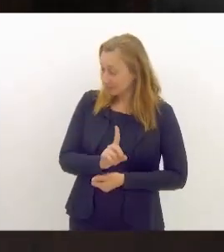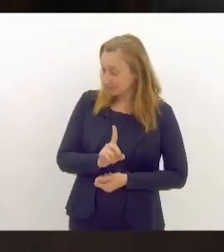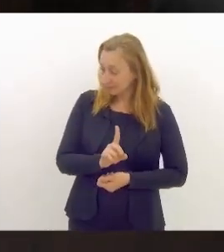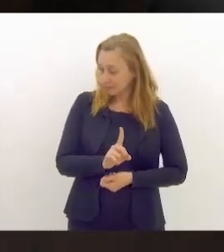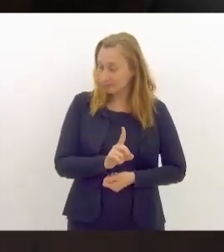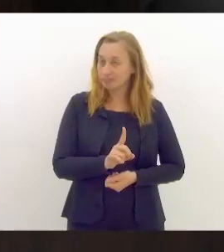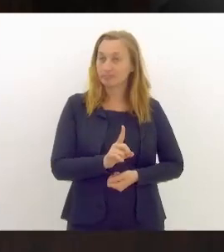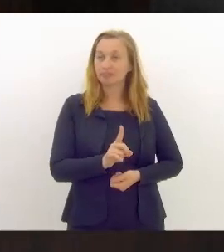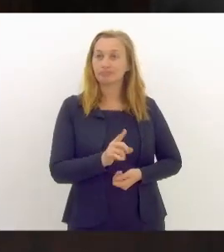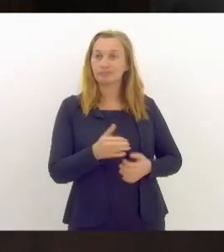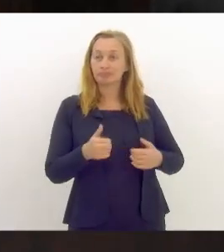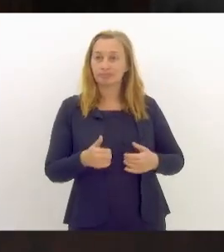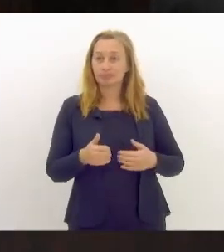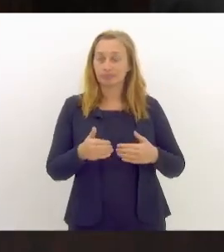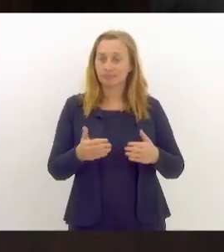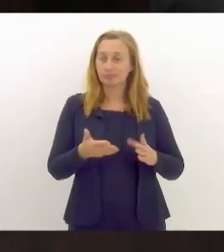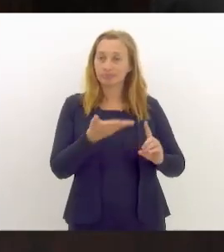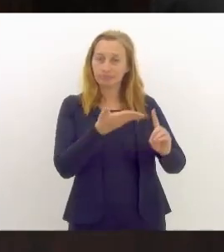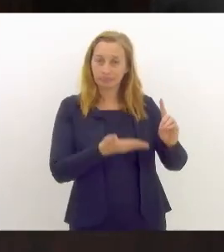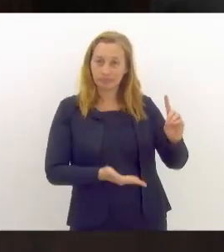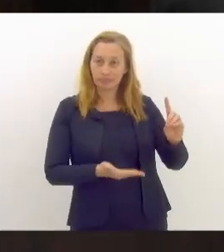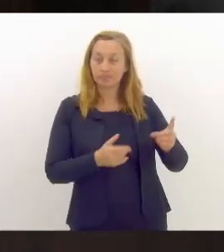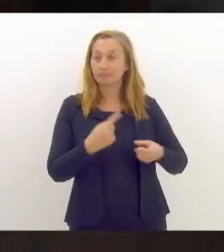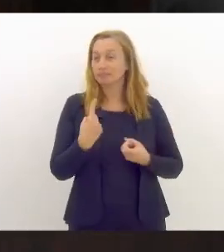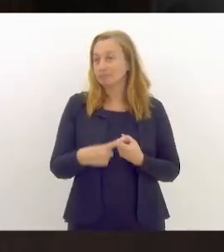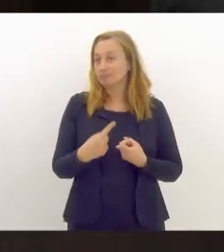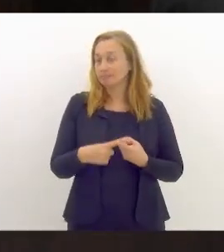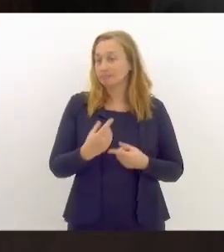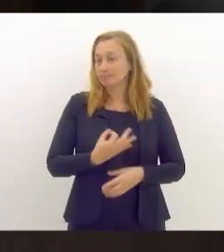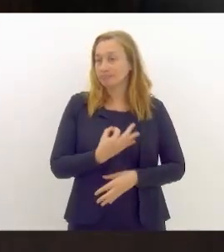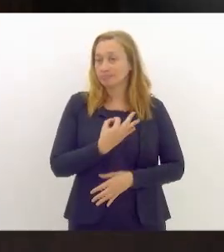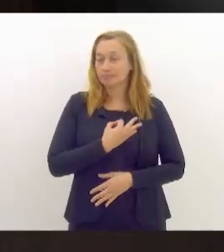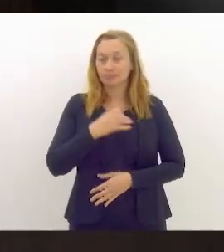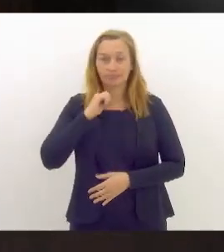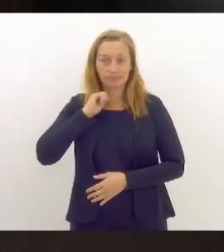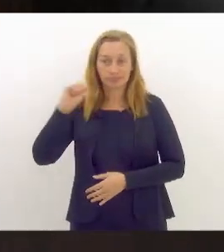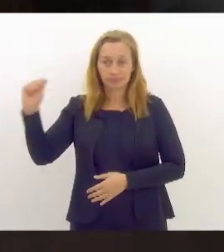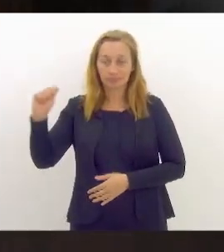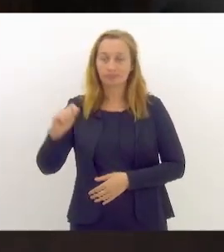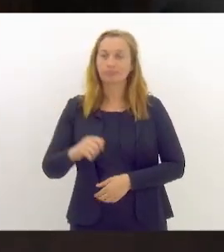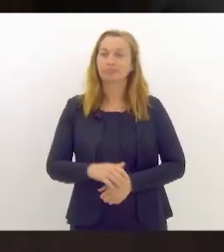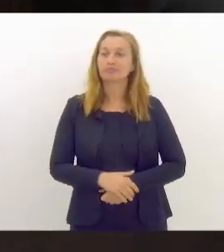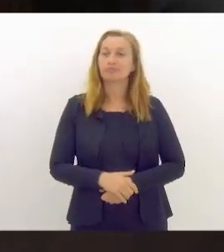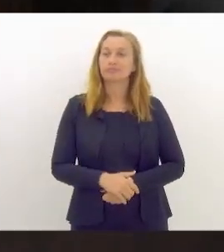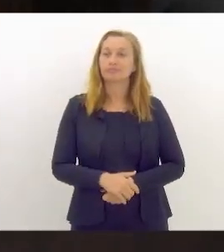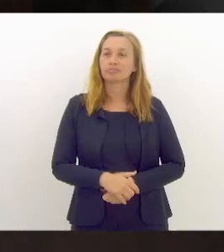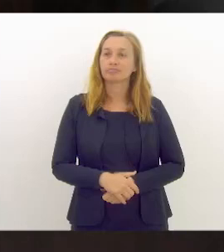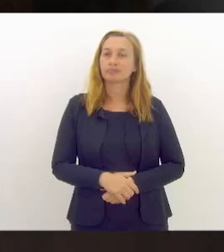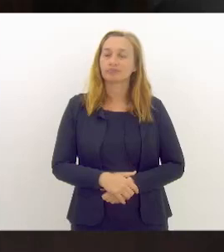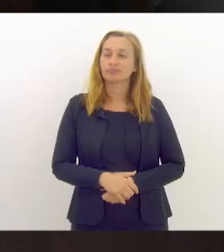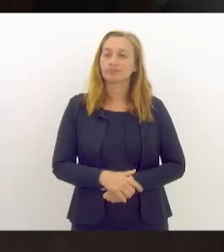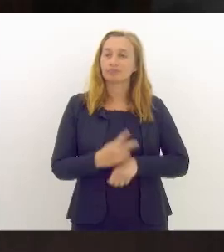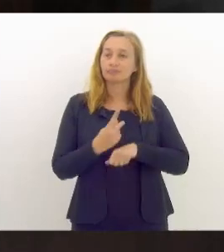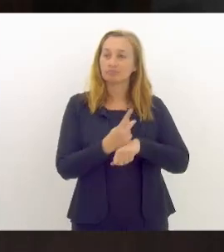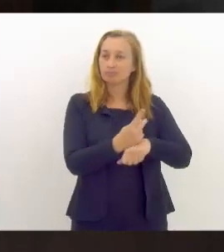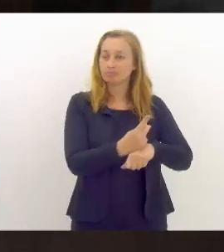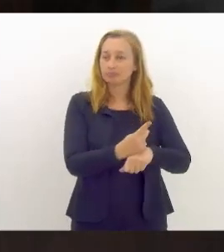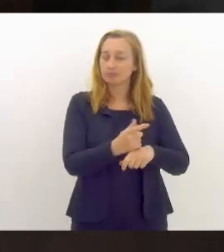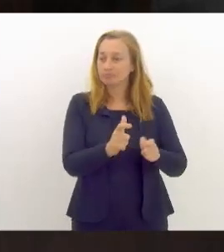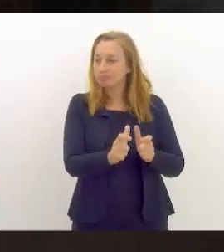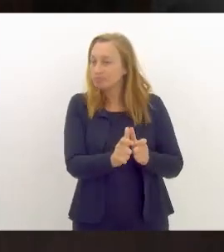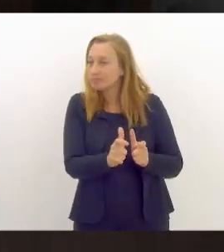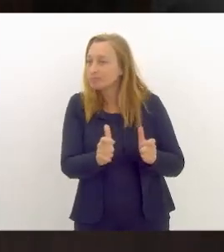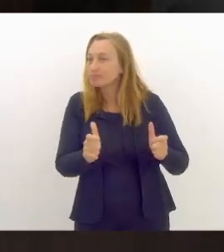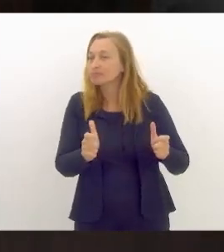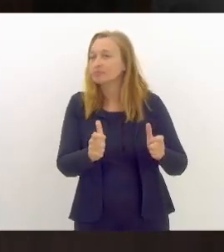e presidindo essa sessão porque a medalha Tiradentes é a maior comenda a